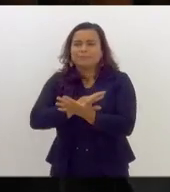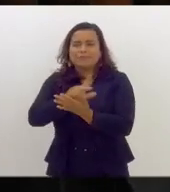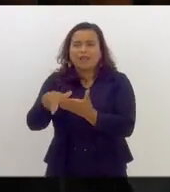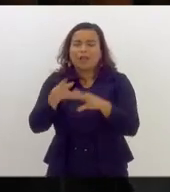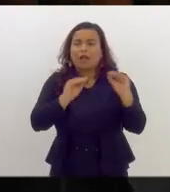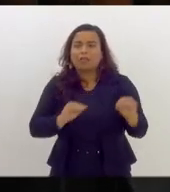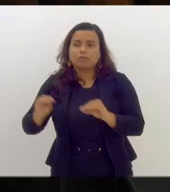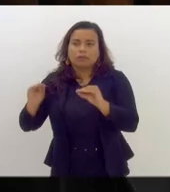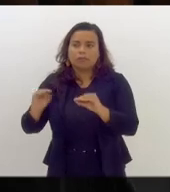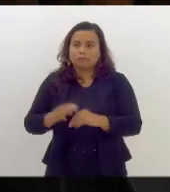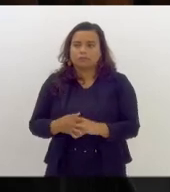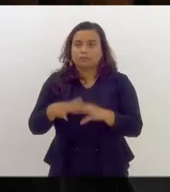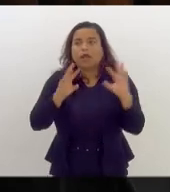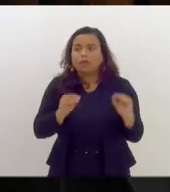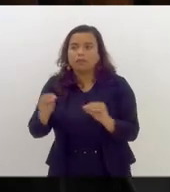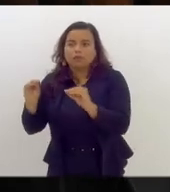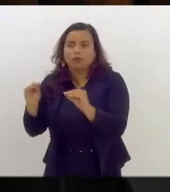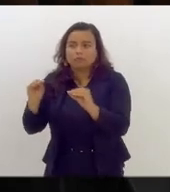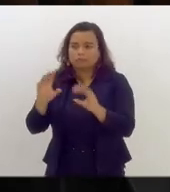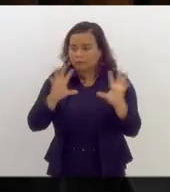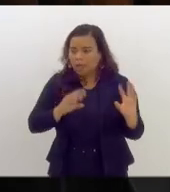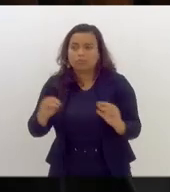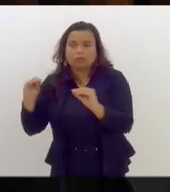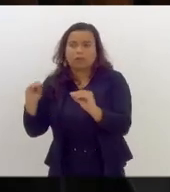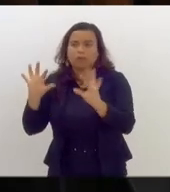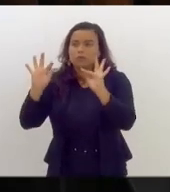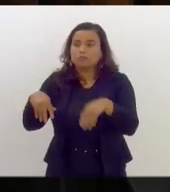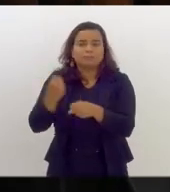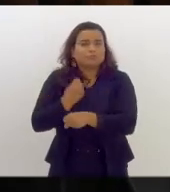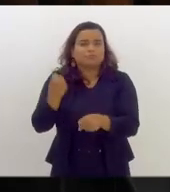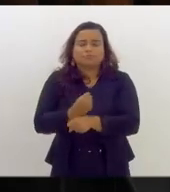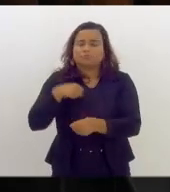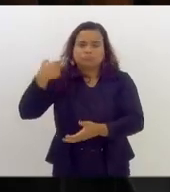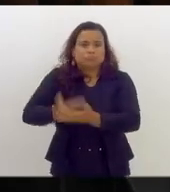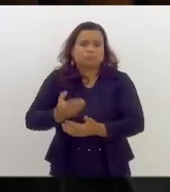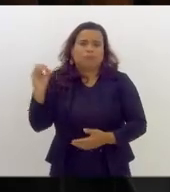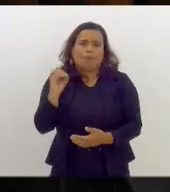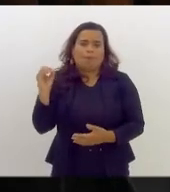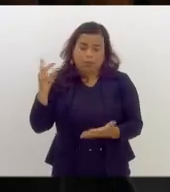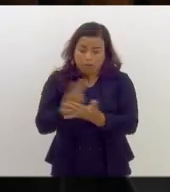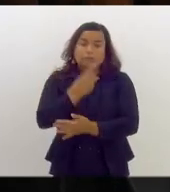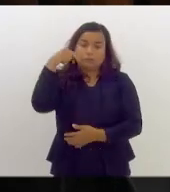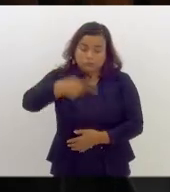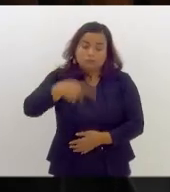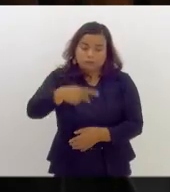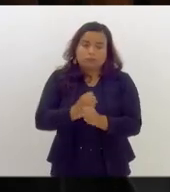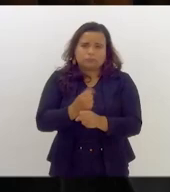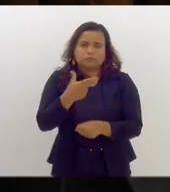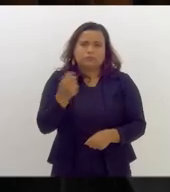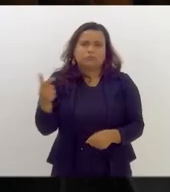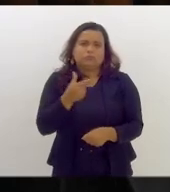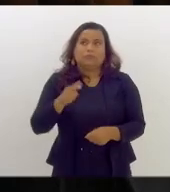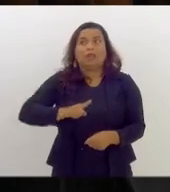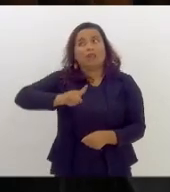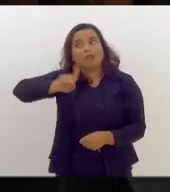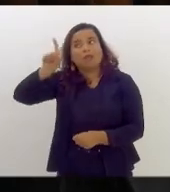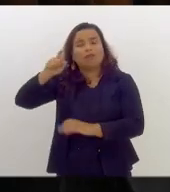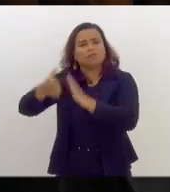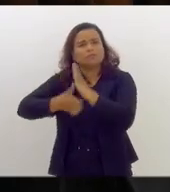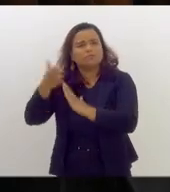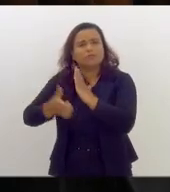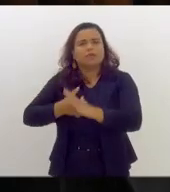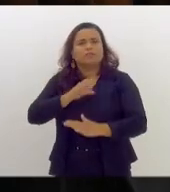dia a conclusão do mesmo como este ano ocorreu porque a enferma chinesa que estava